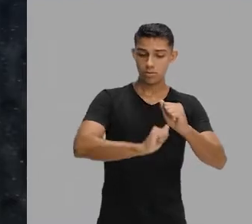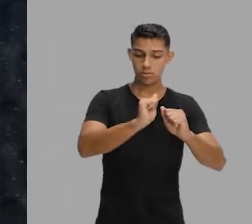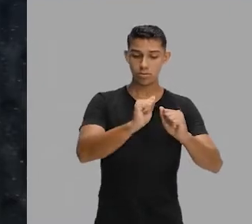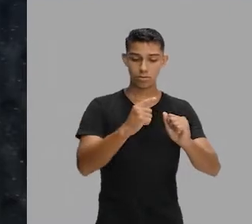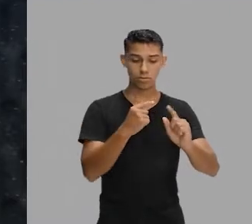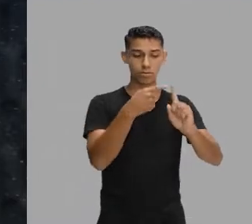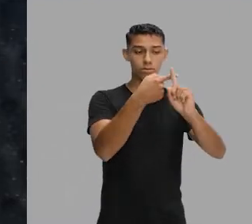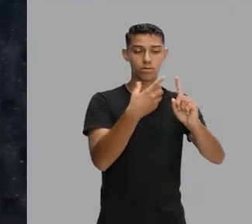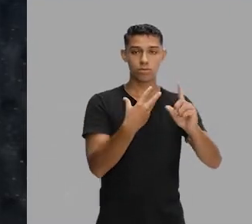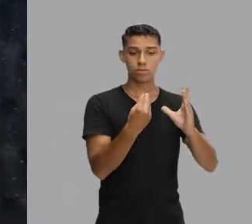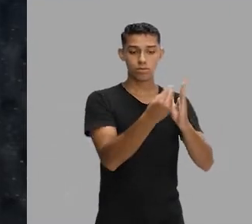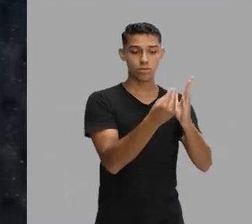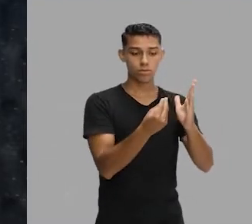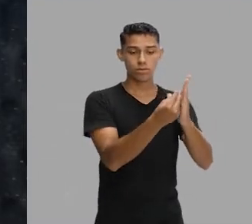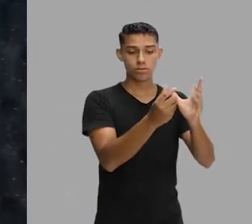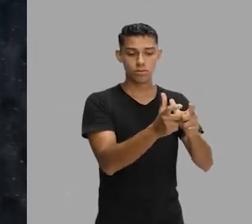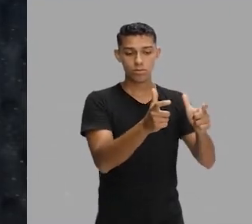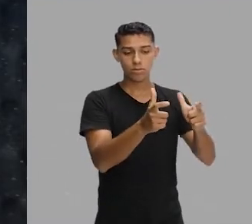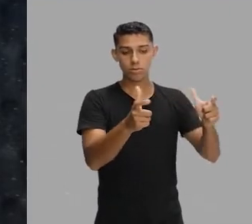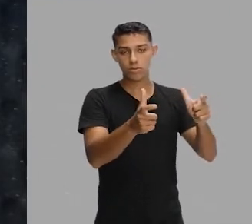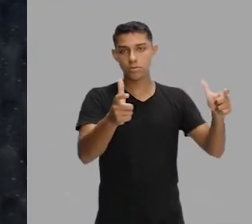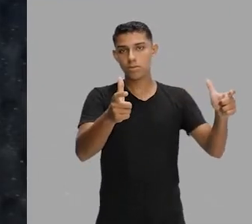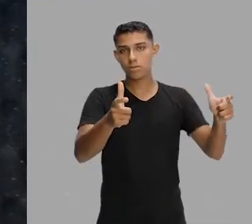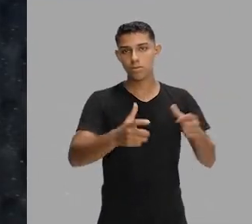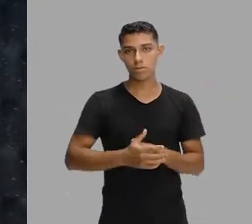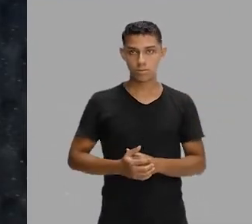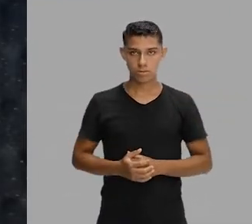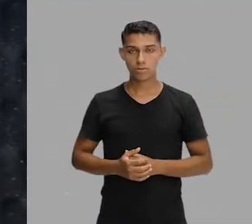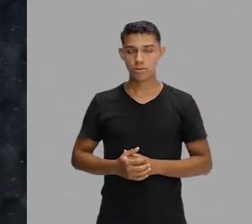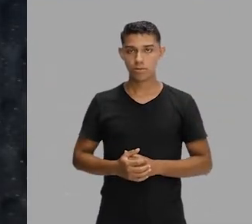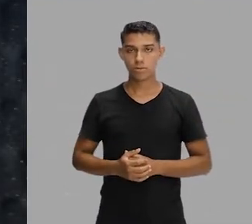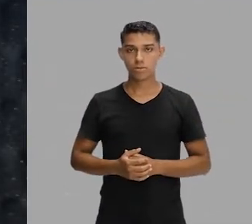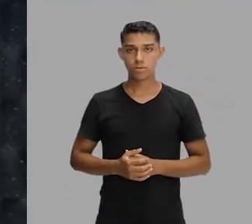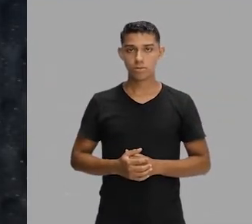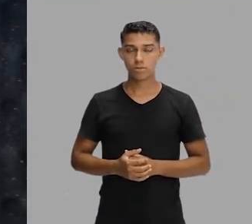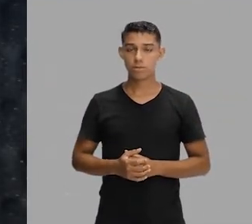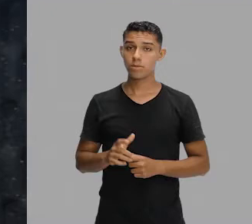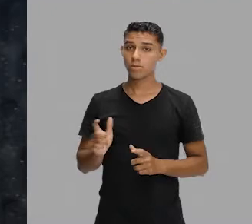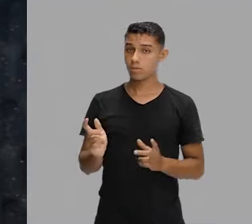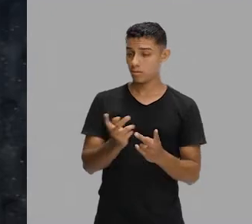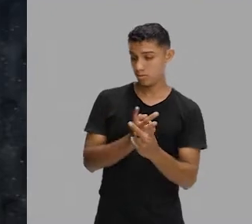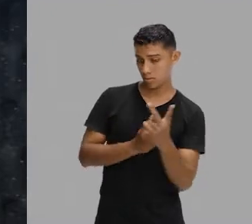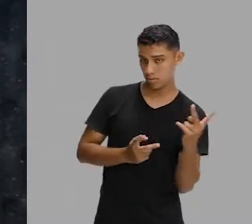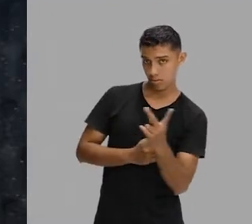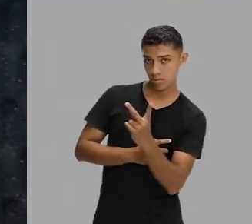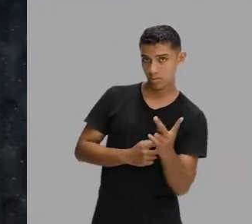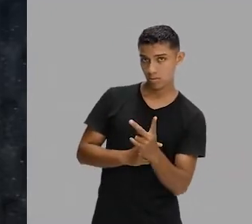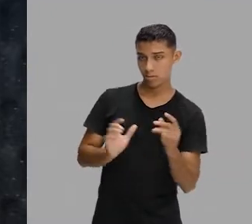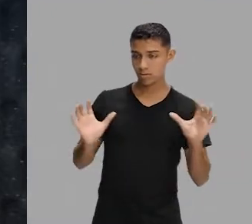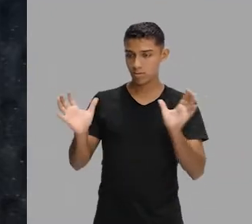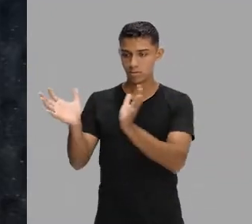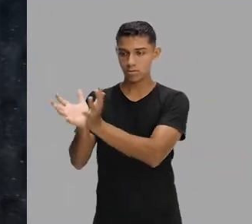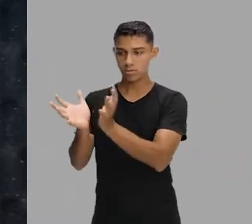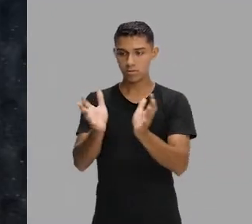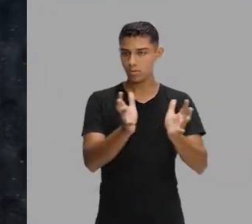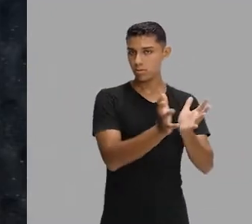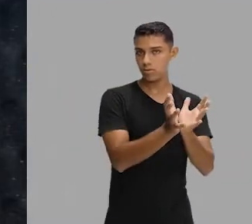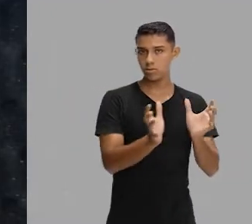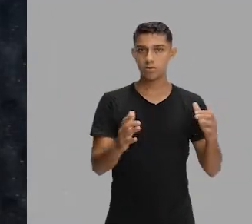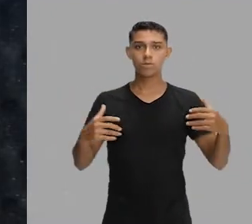eles têm a tendência de ganhar. E aí, como que vai acontecer? Como os dois querem ganhar, então haverá um